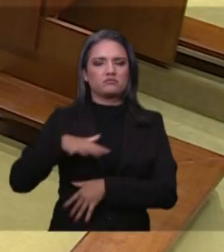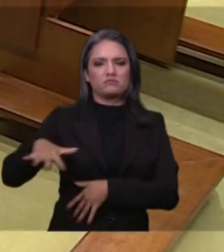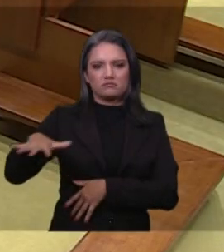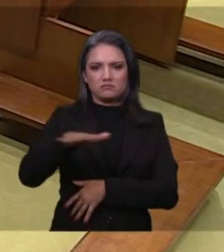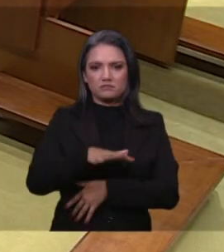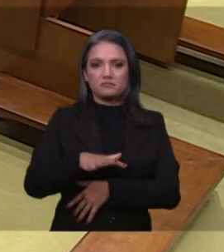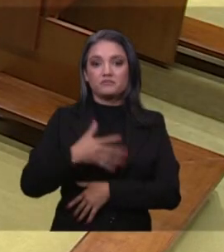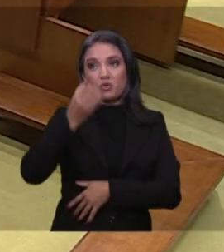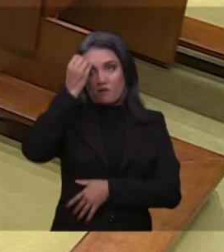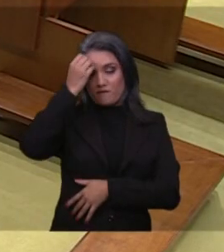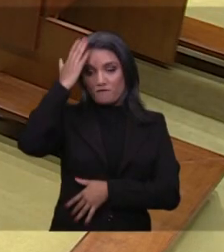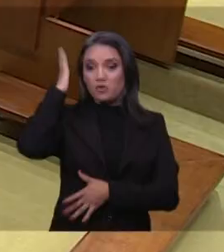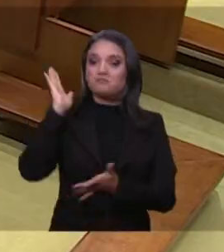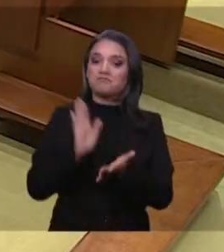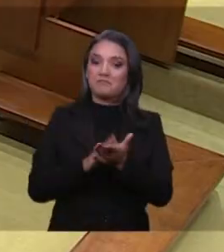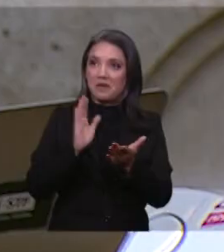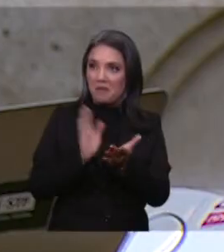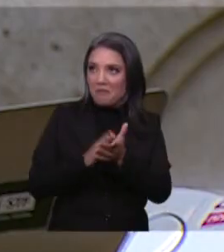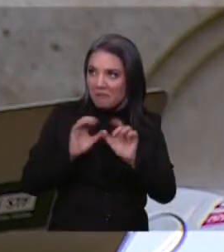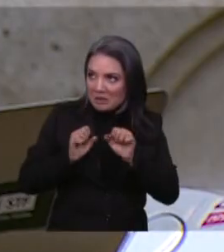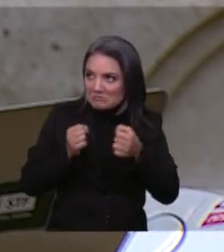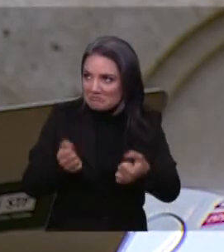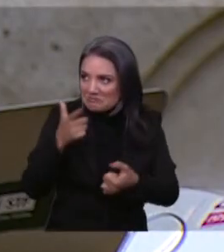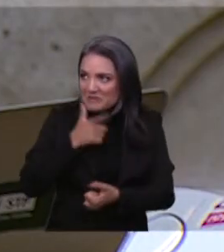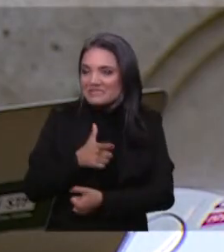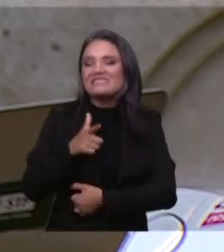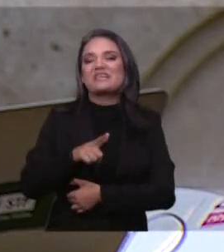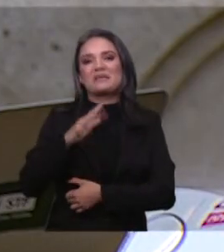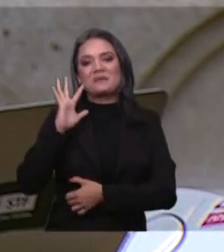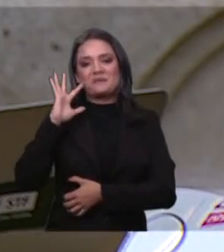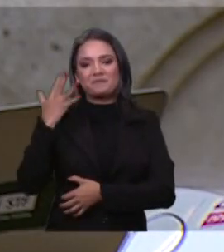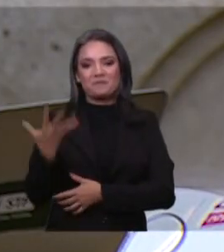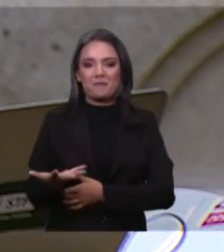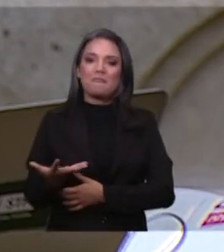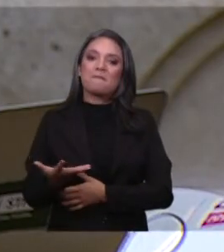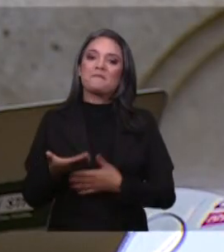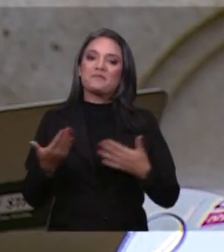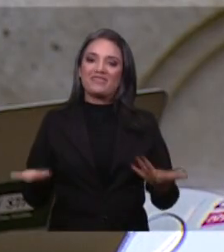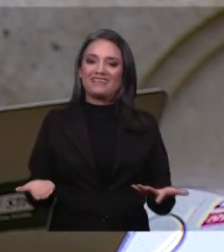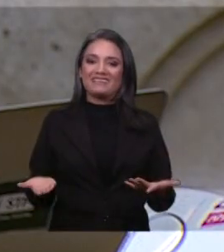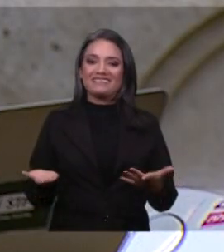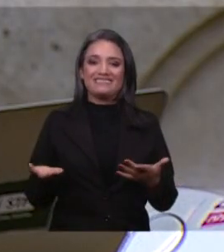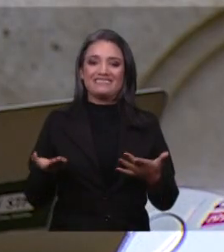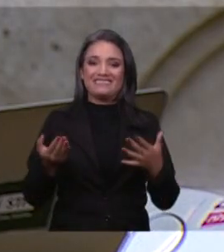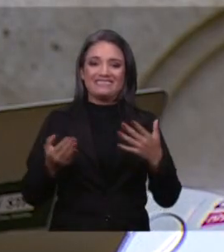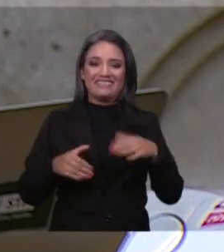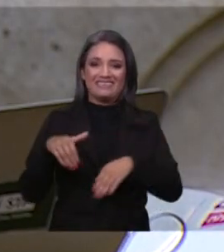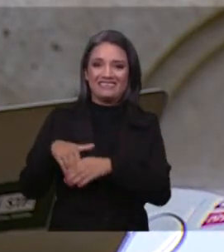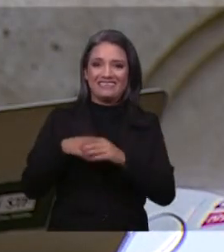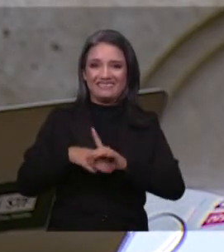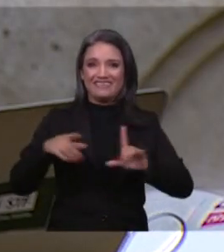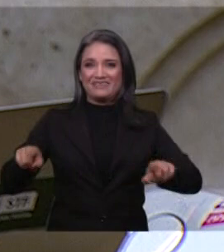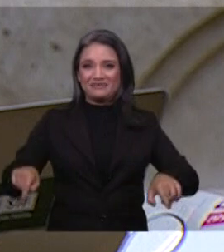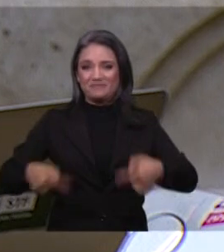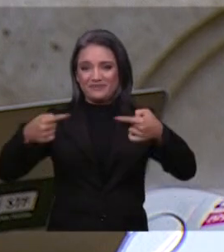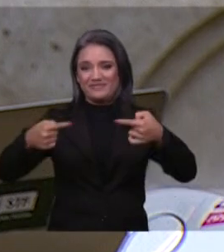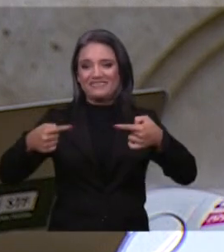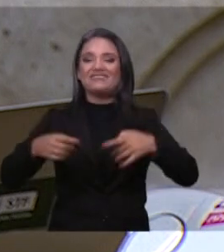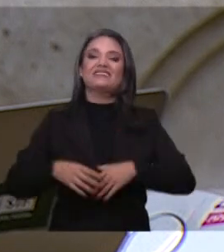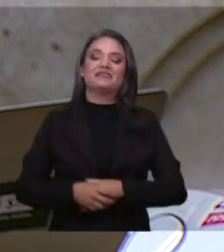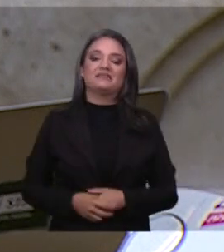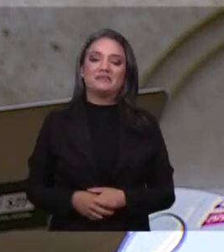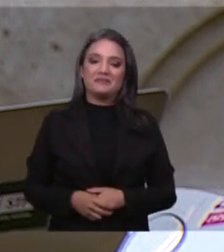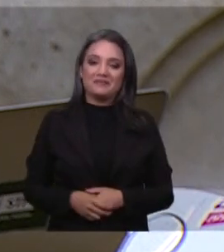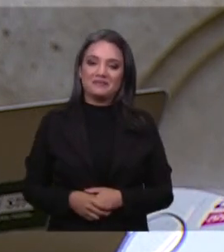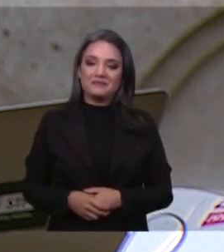ministro Fux, parabéns pela obstinação, chegamos a um bom termo. Julgo ali de empatada. Mas eu